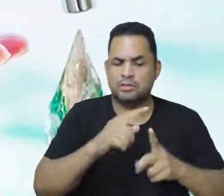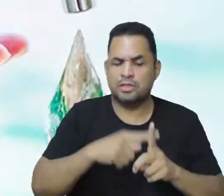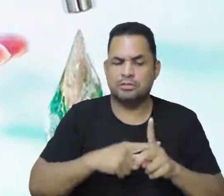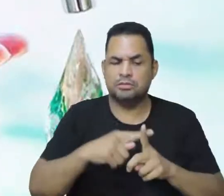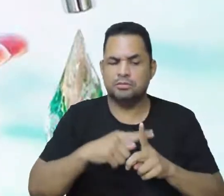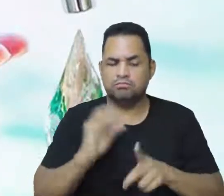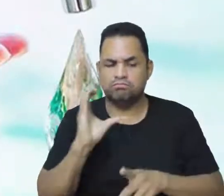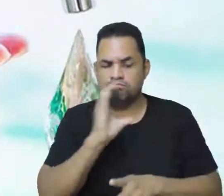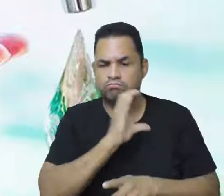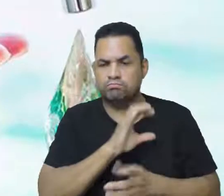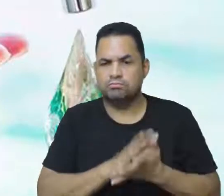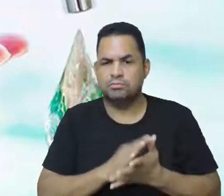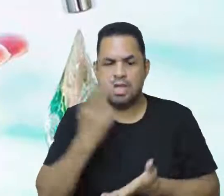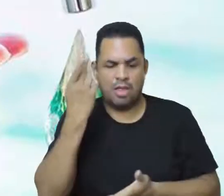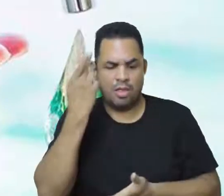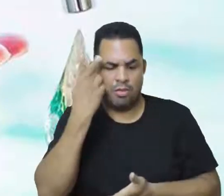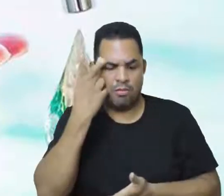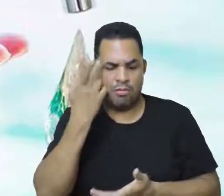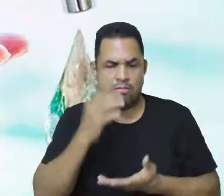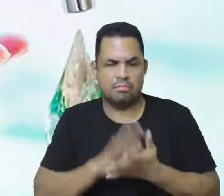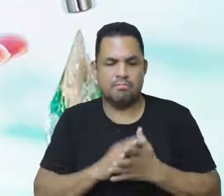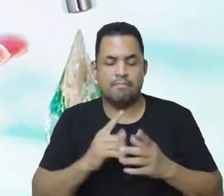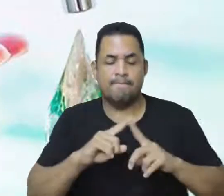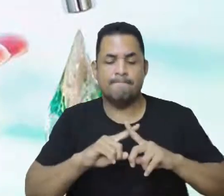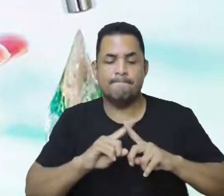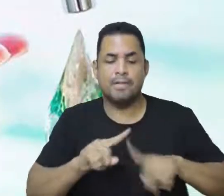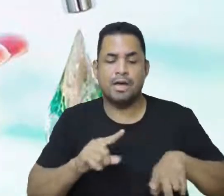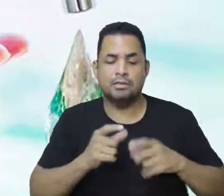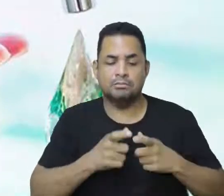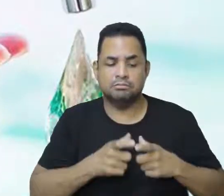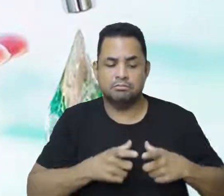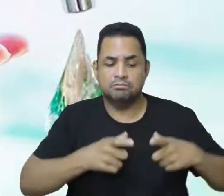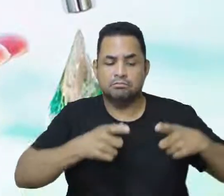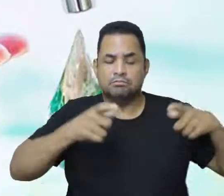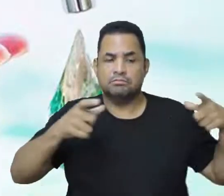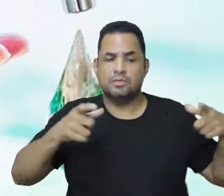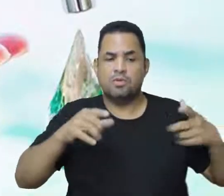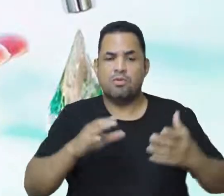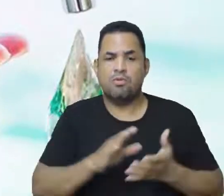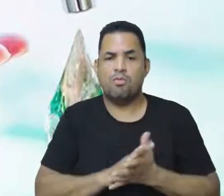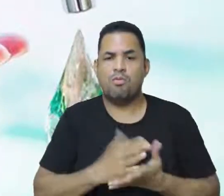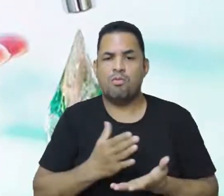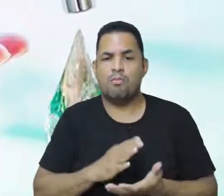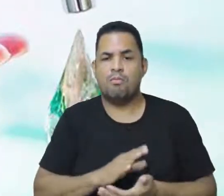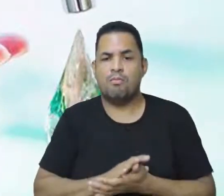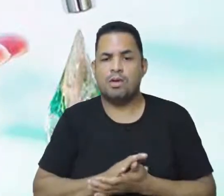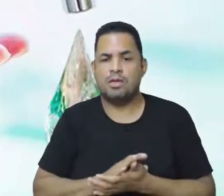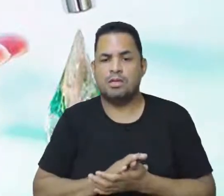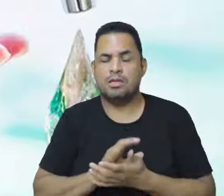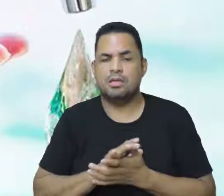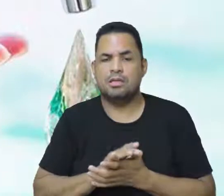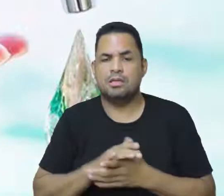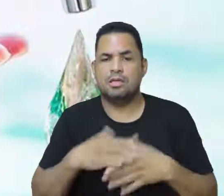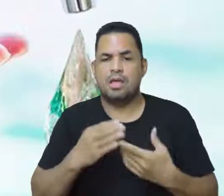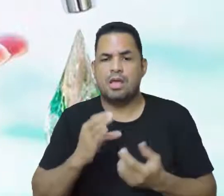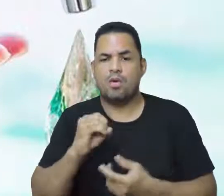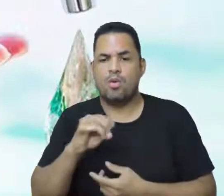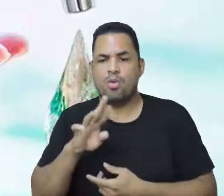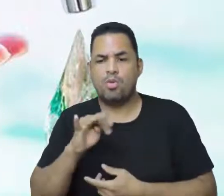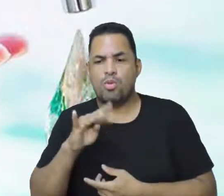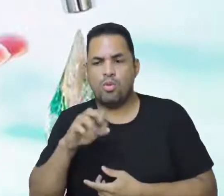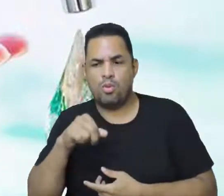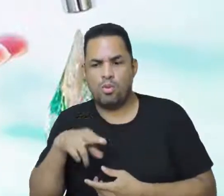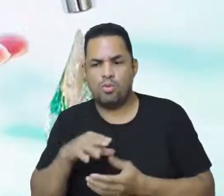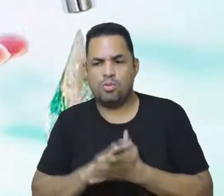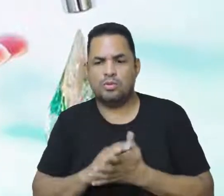natural, mas que aumenta com a estação do outono e inverno, porque as partículas de poluição